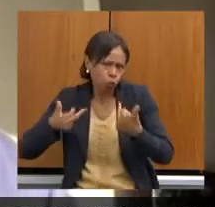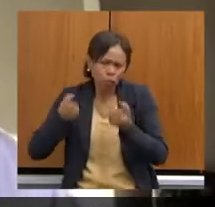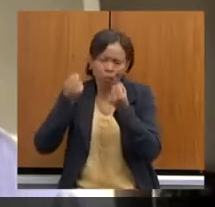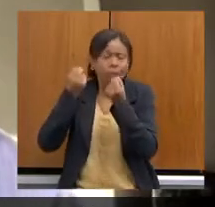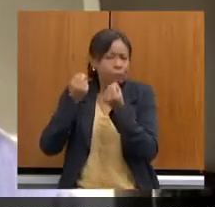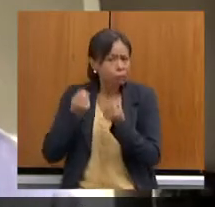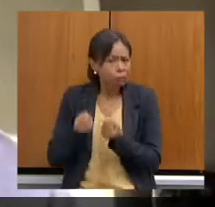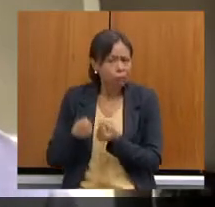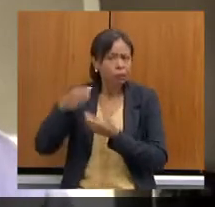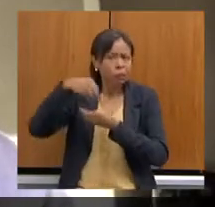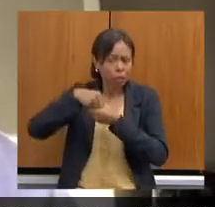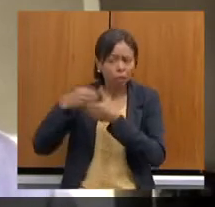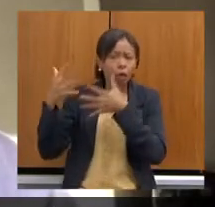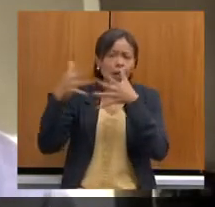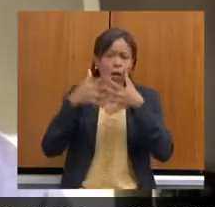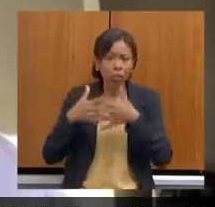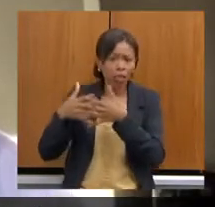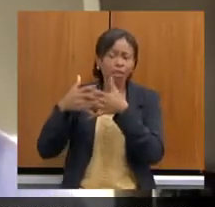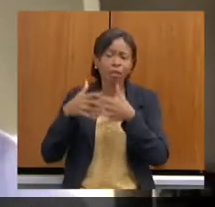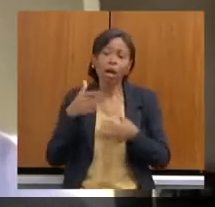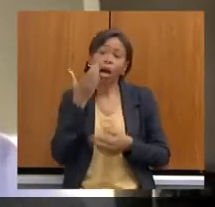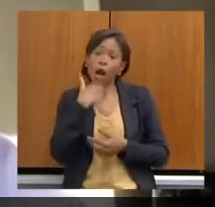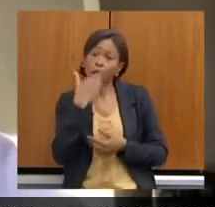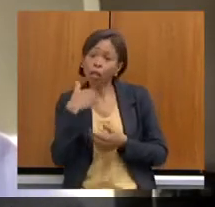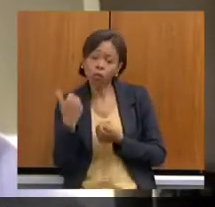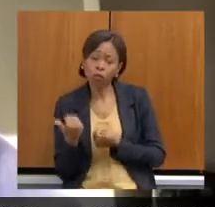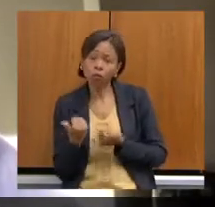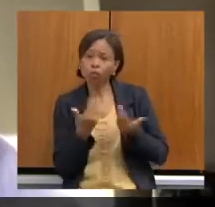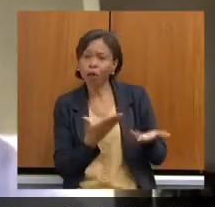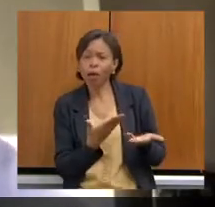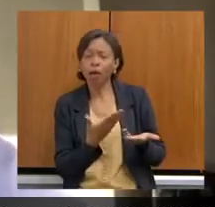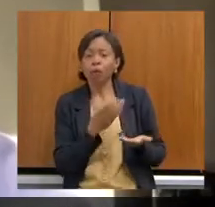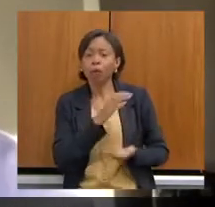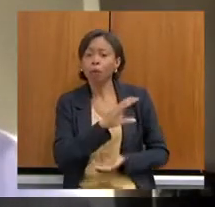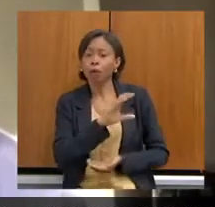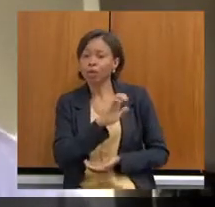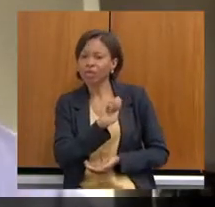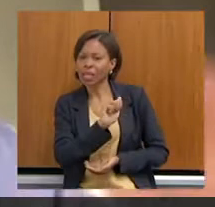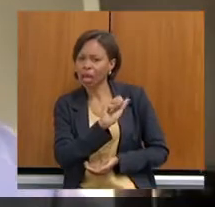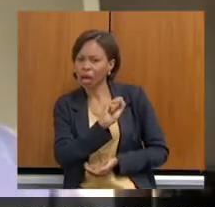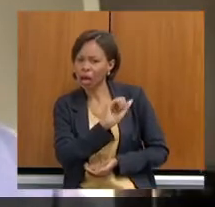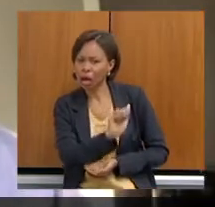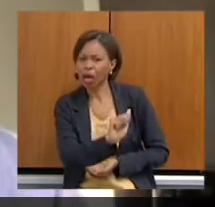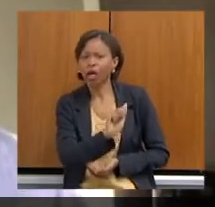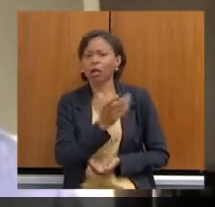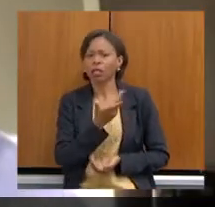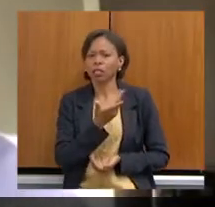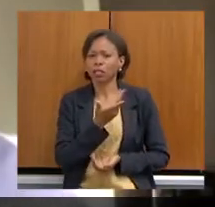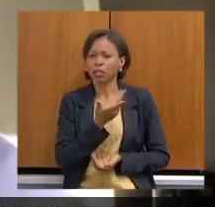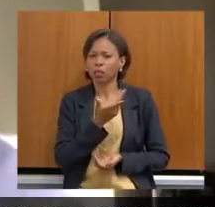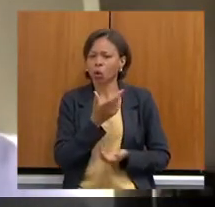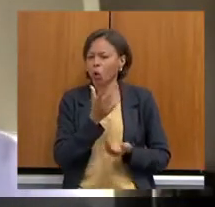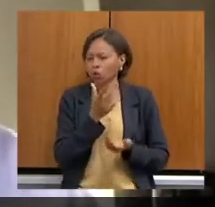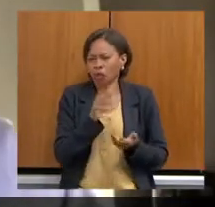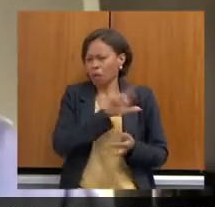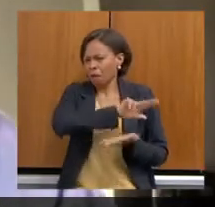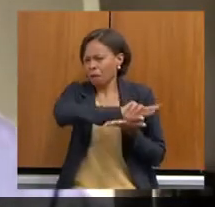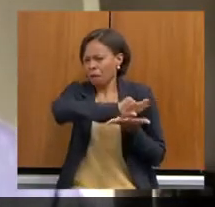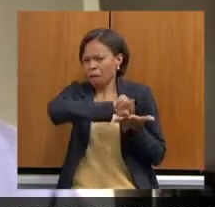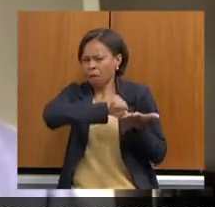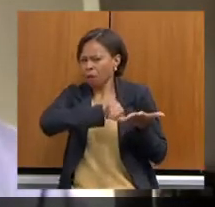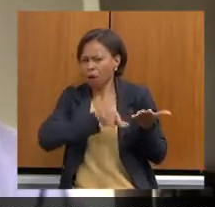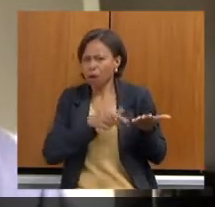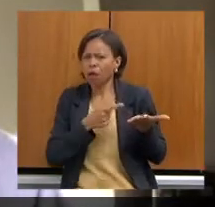vão elas vão para o mercado mercado consumidor interno de Belo Horizonte para o Rio de Janeiro para São Paulo e grande